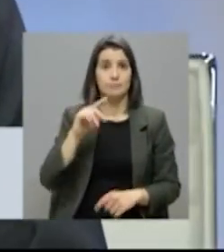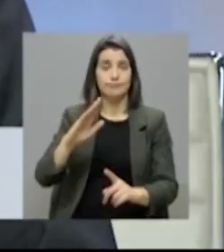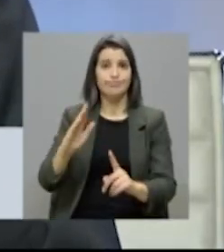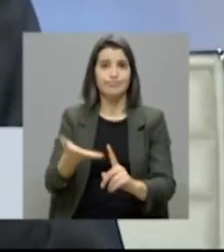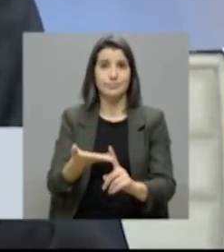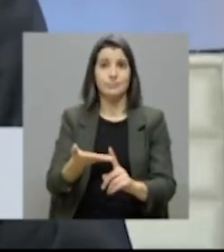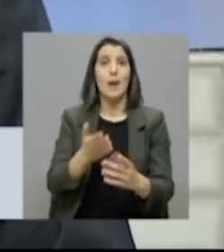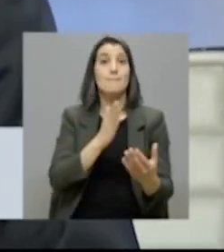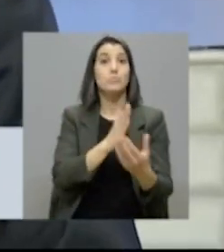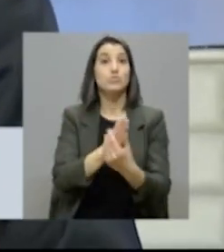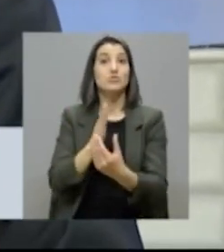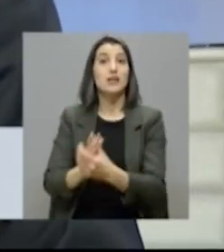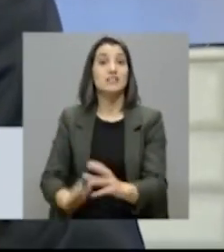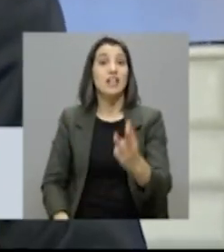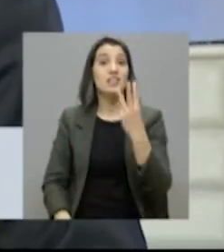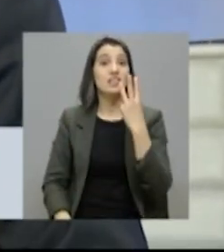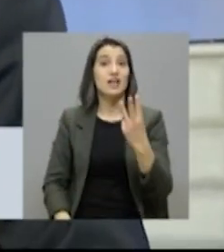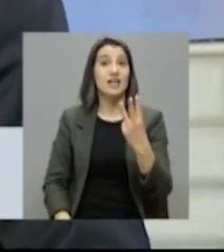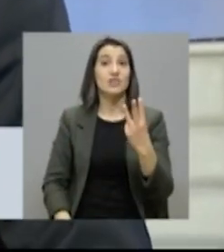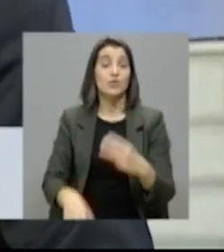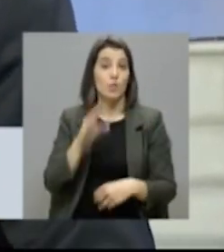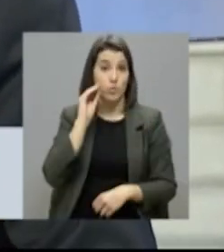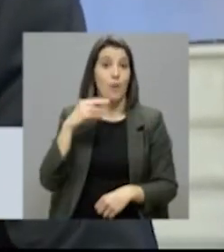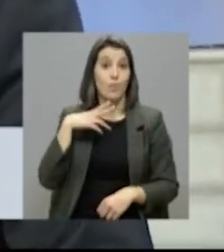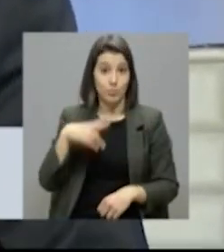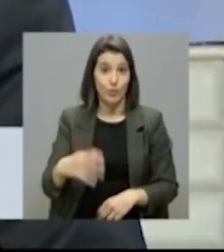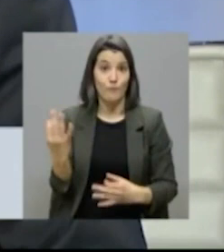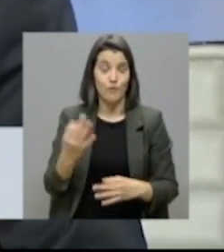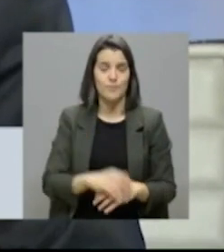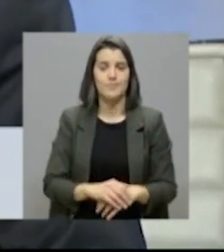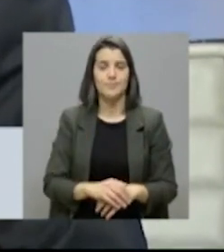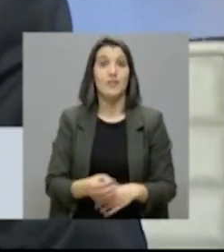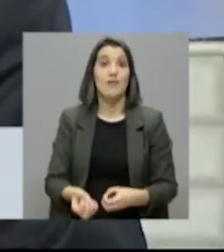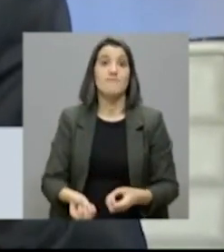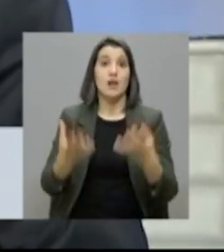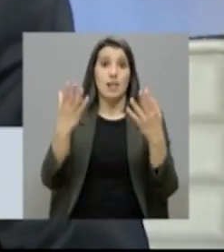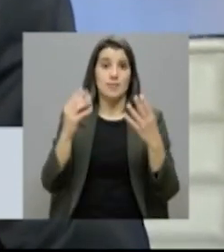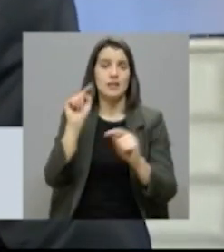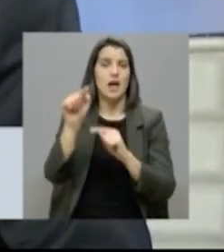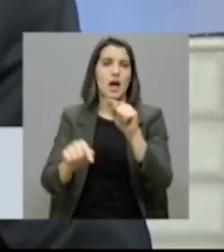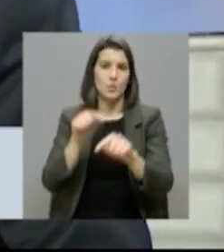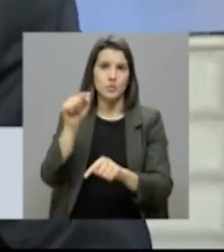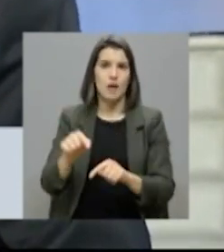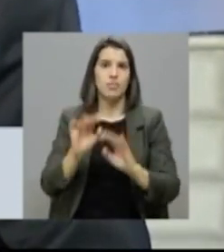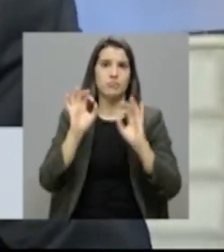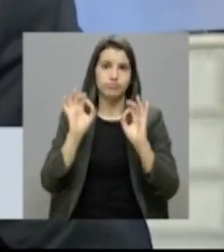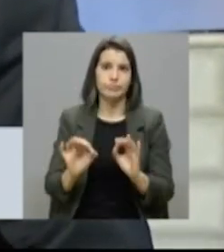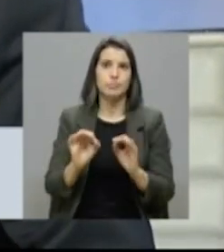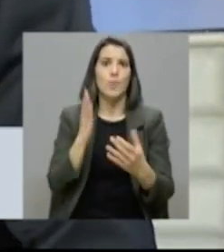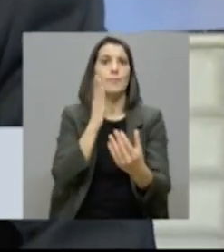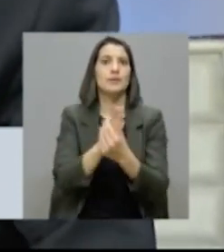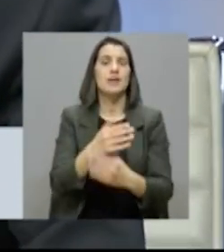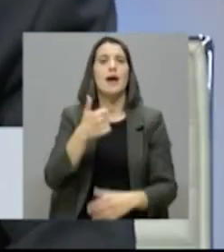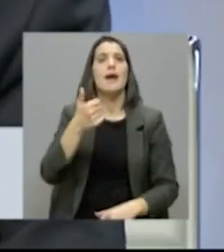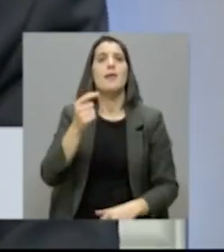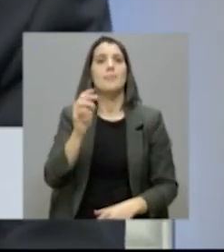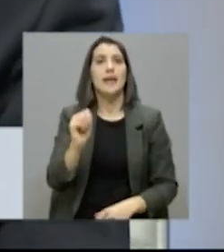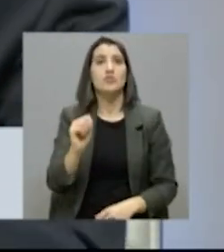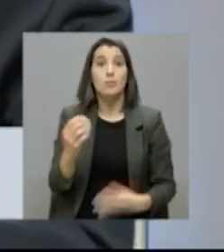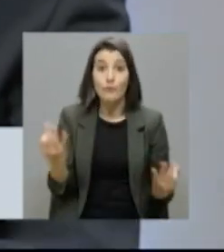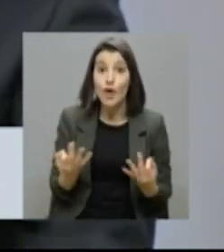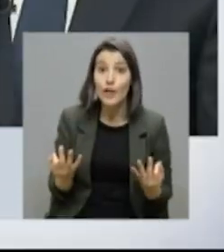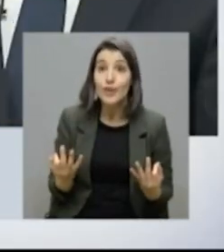três processos movidos pelo Banco de Portugal. foi finalmente acusado no processo BES. Mas foi.